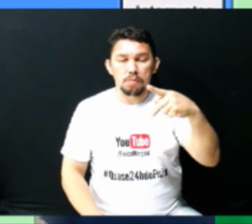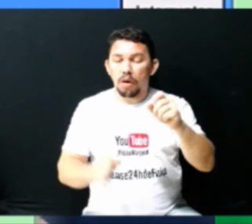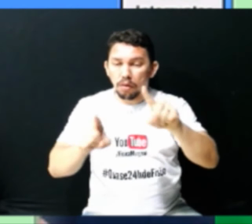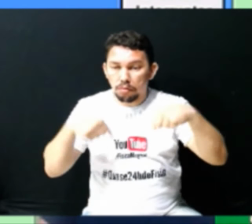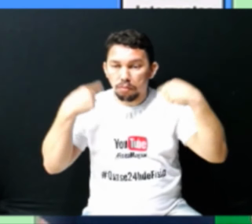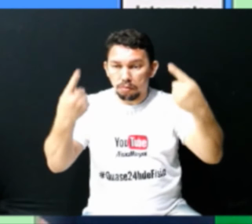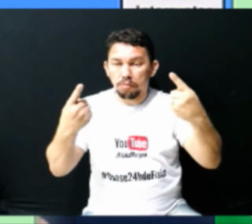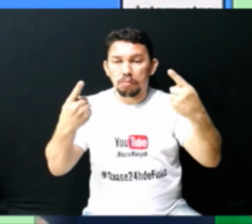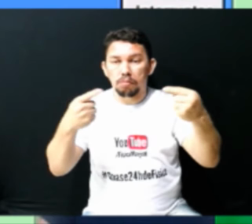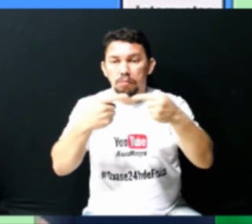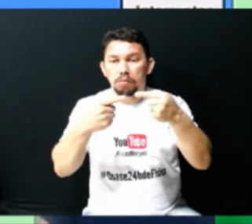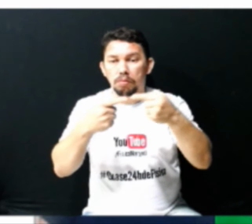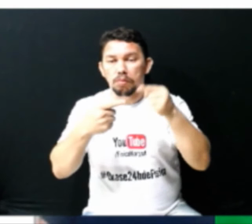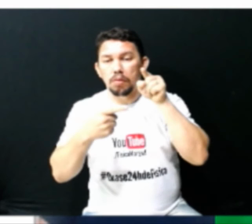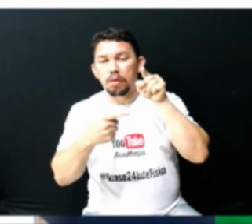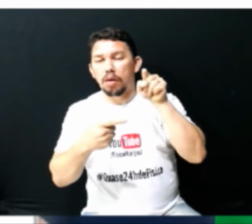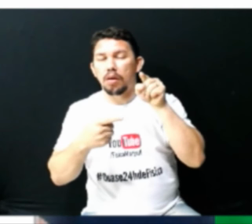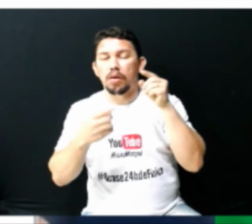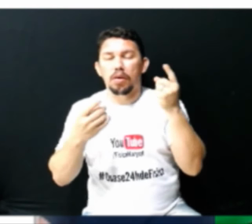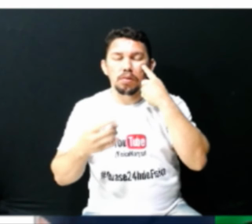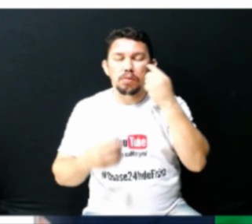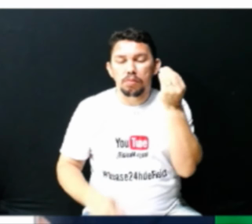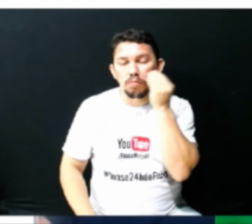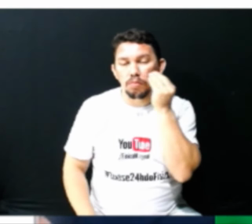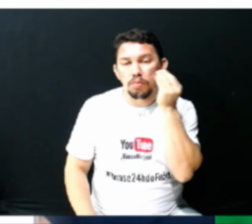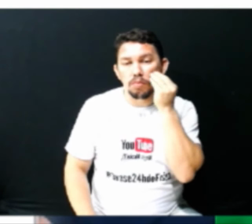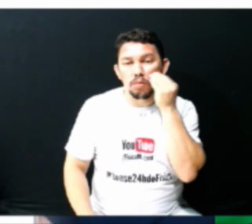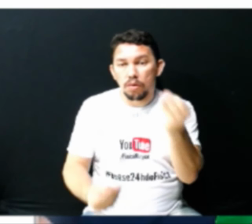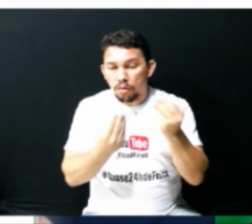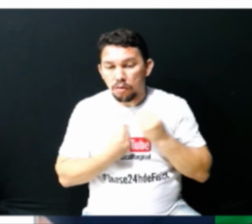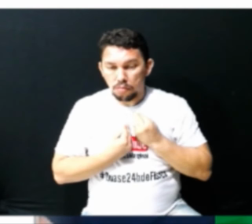é um simulador que permite ao estudante